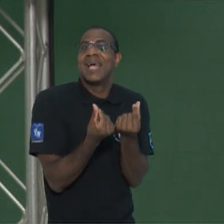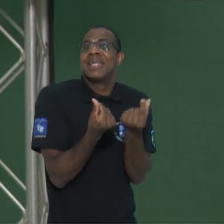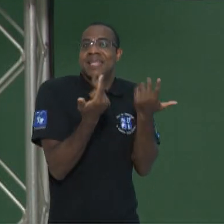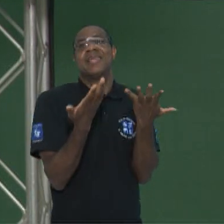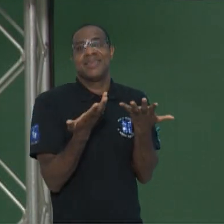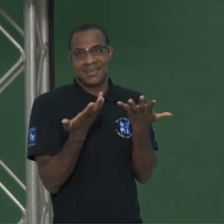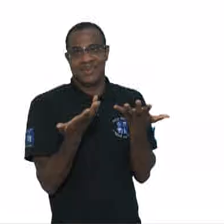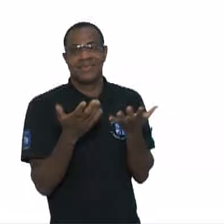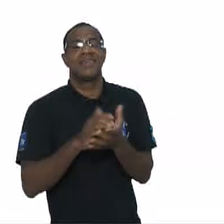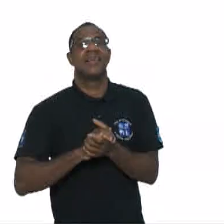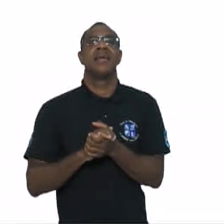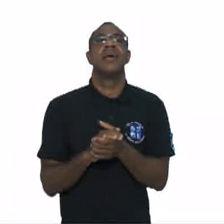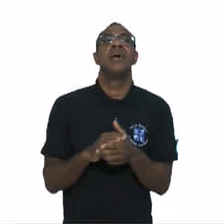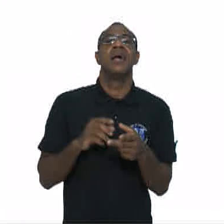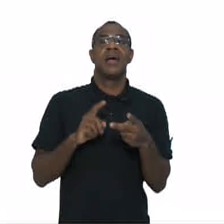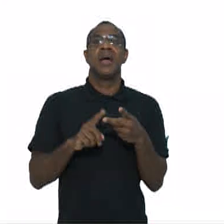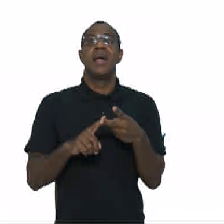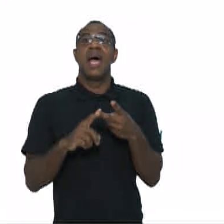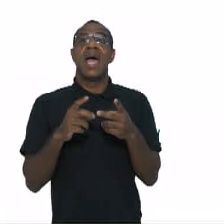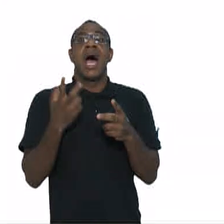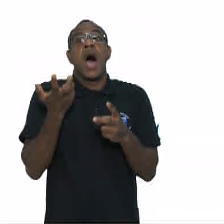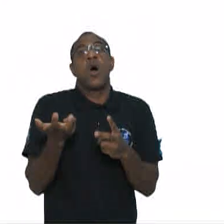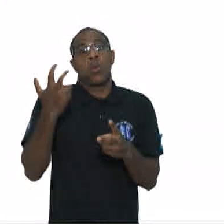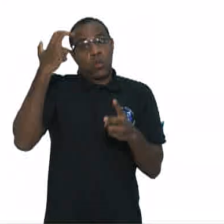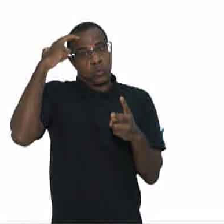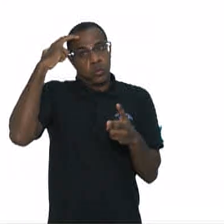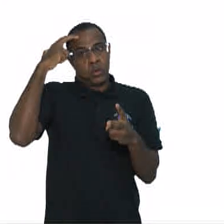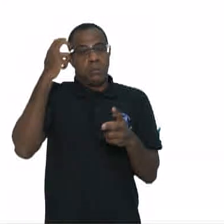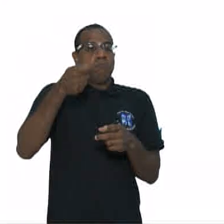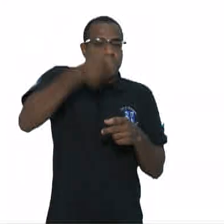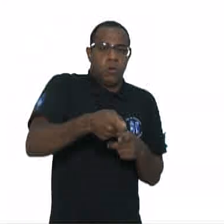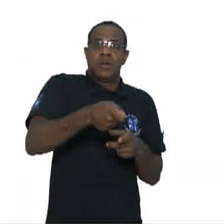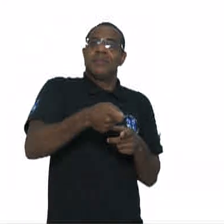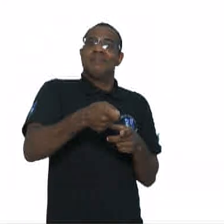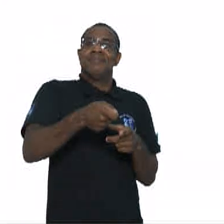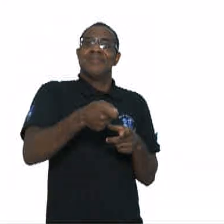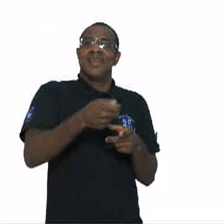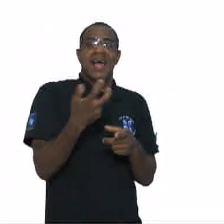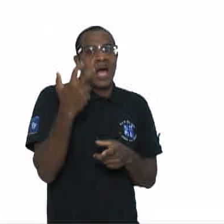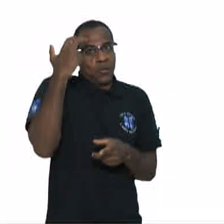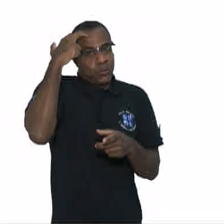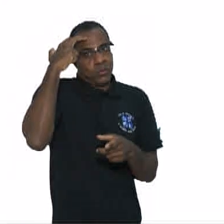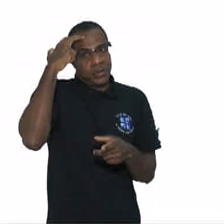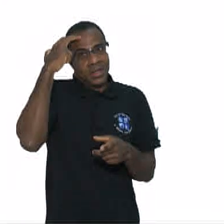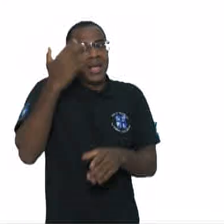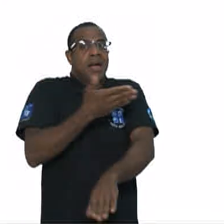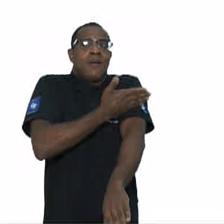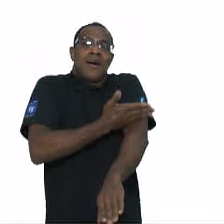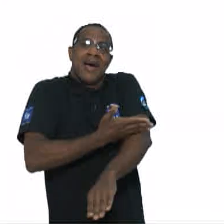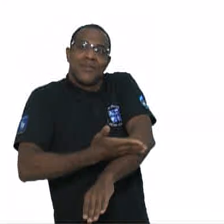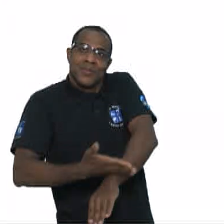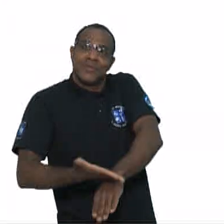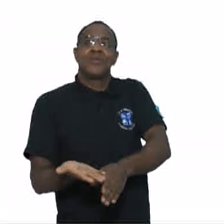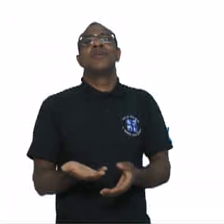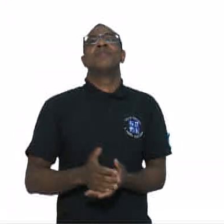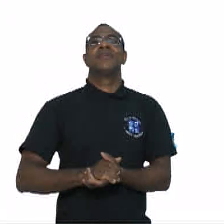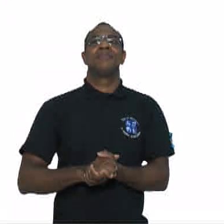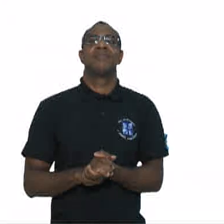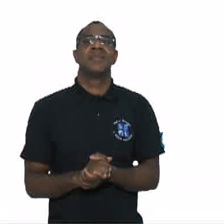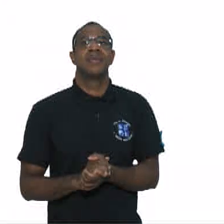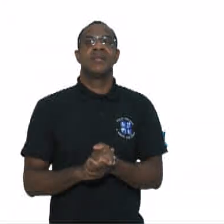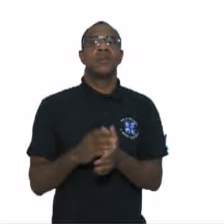né? Imposição da sua cultura a partir do idioma, da religião, dos hábitos e costumes, em detrimento da própria